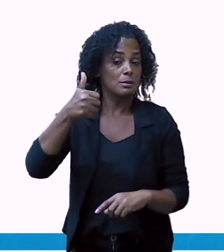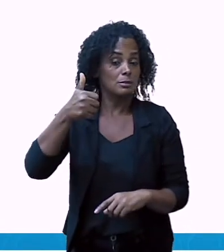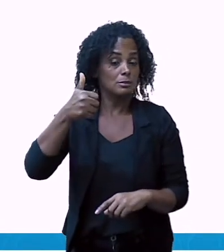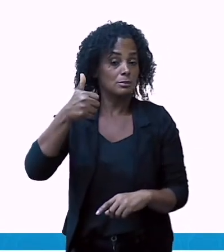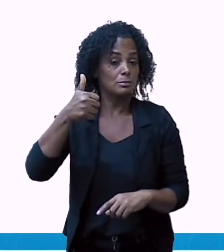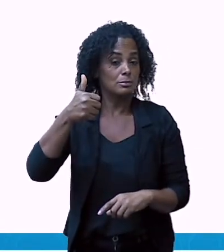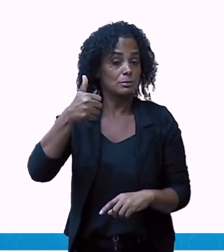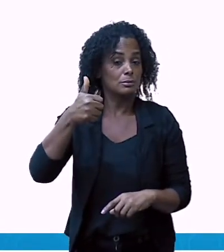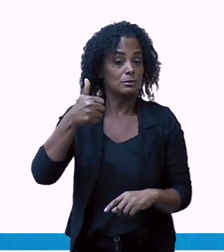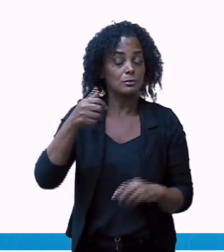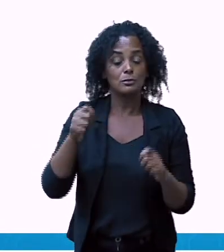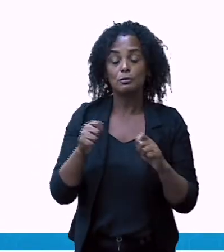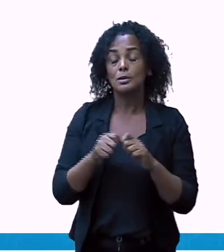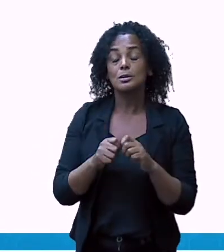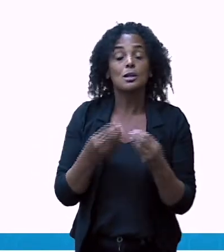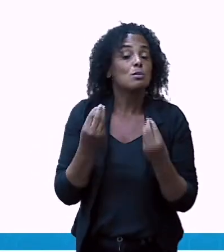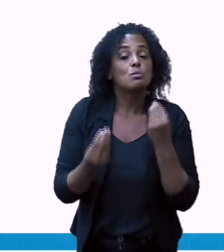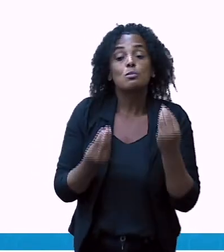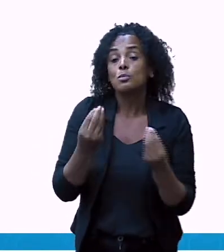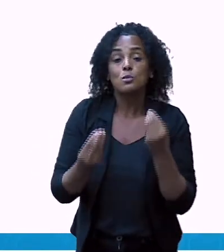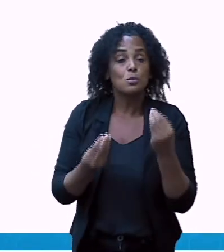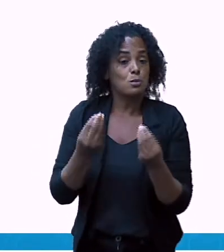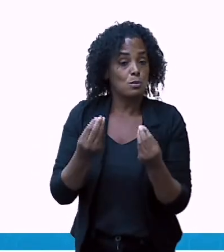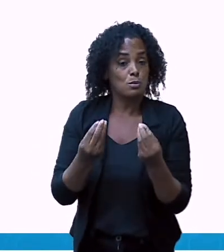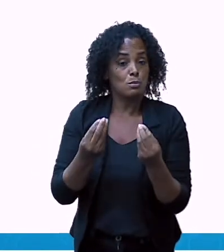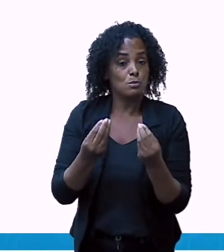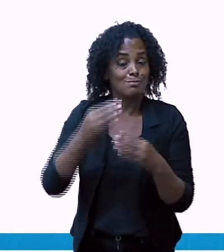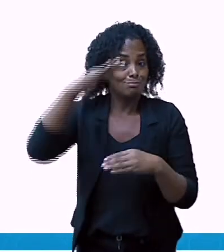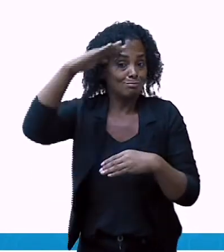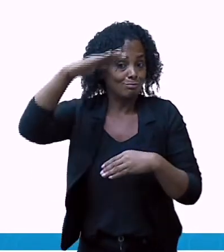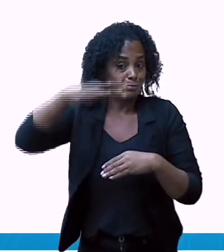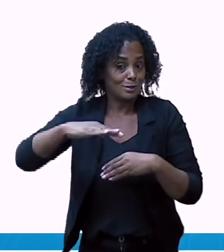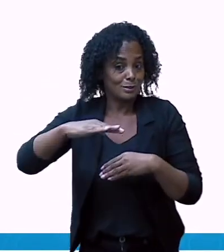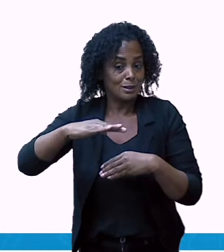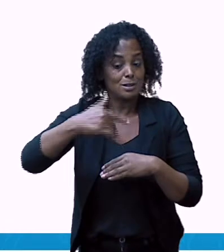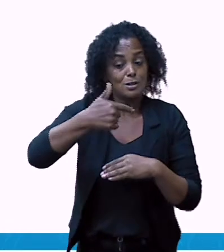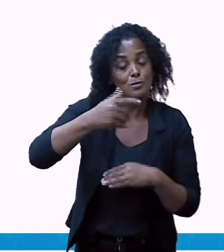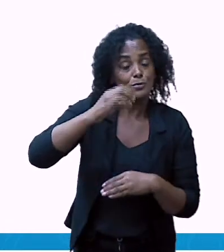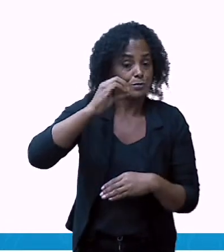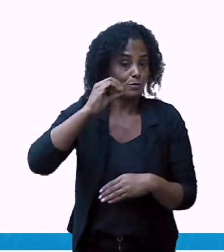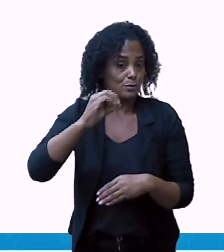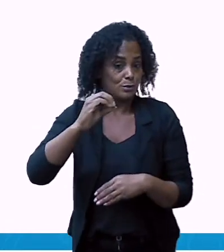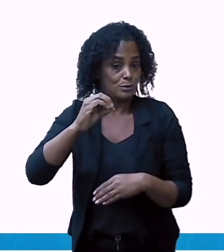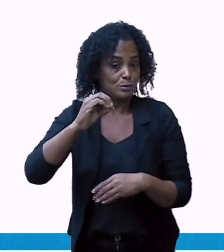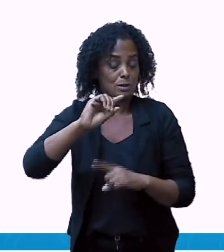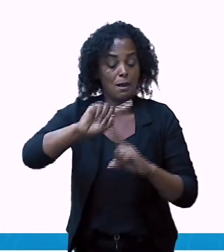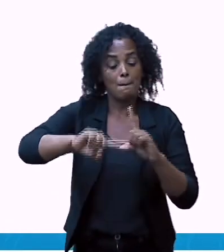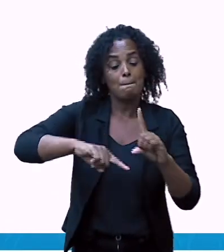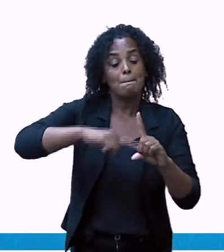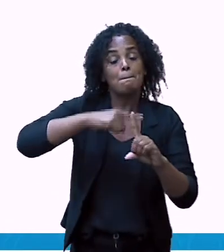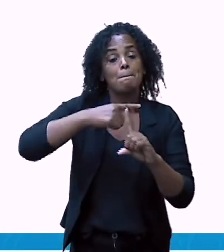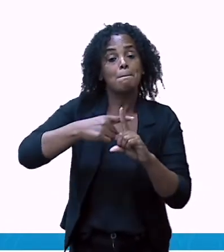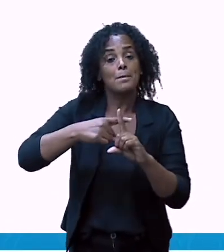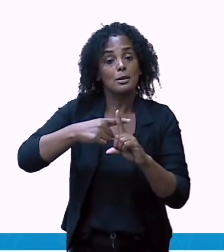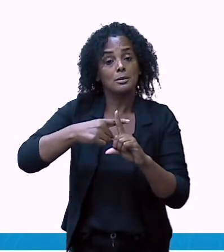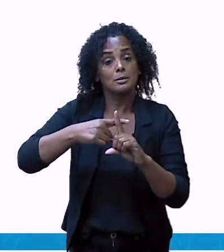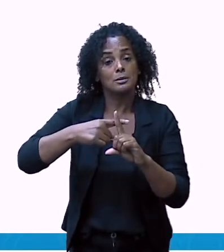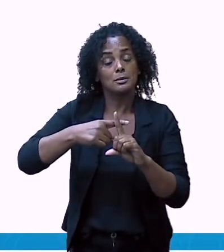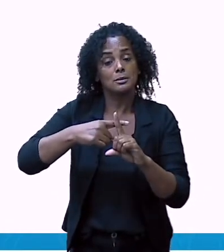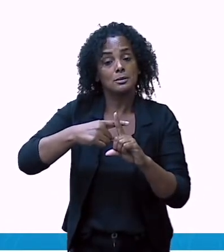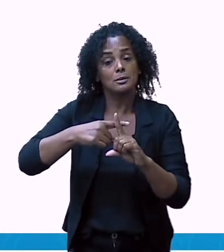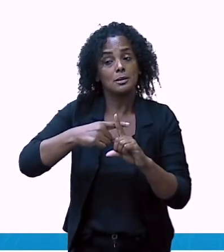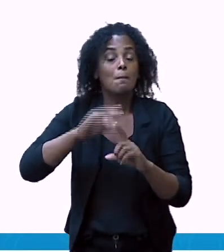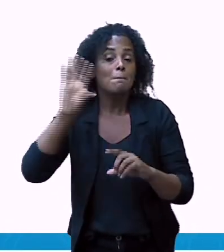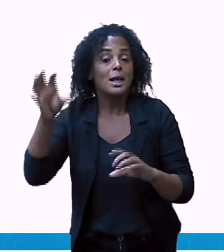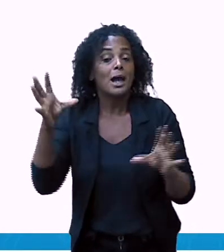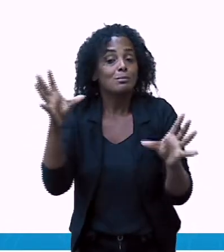faço agora? Eu vou descer aqui, ó, 20 mais... Agora eu vou colocar o resultado de 10